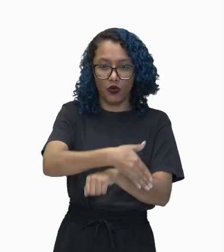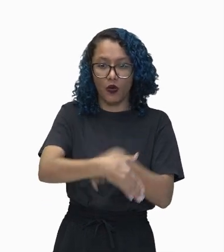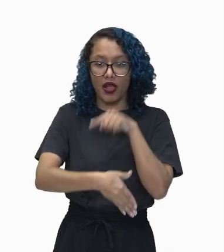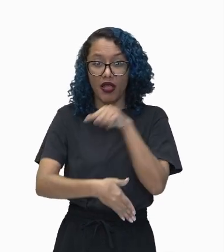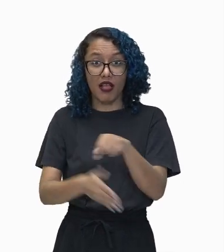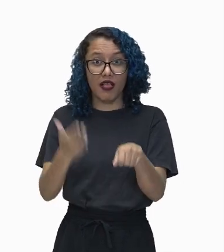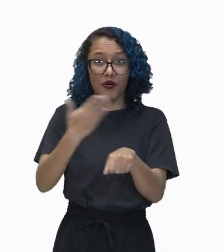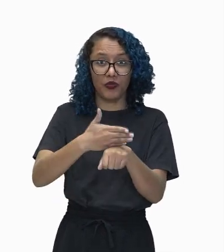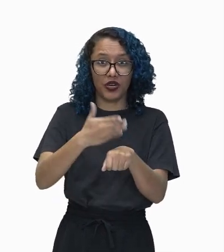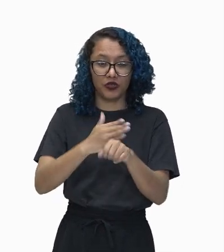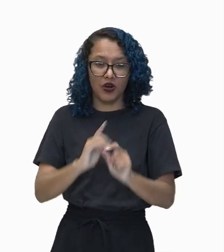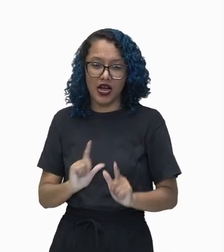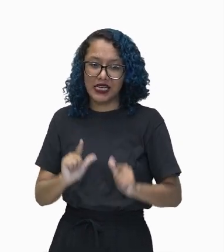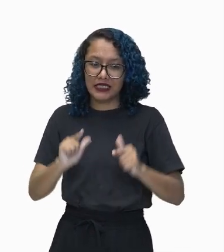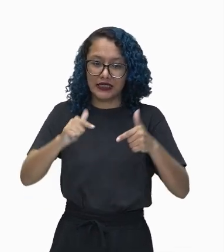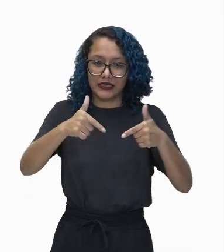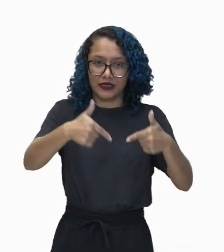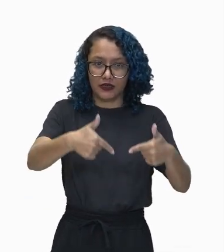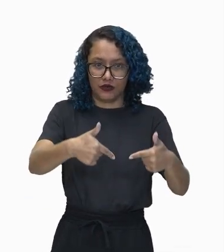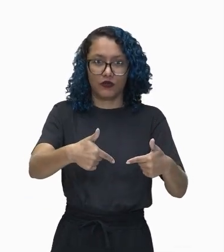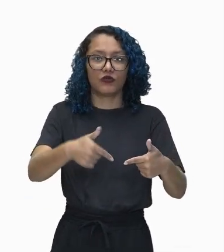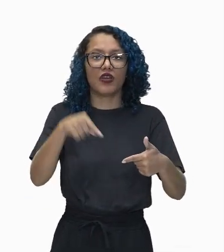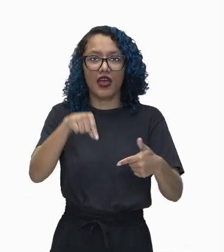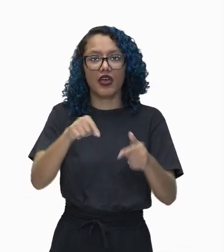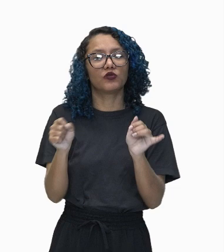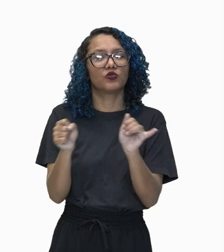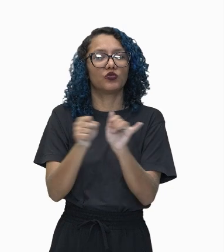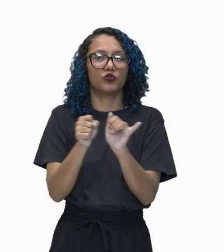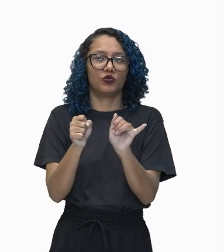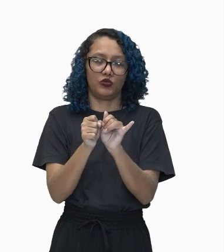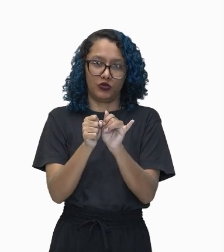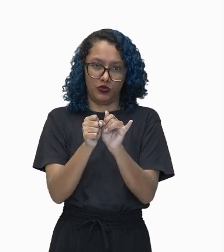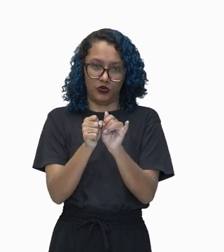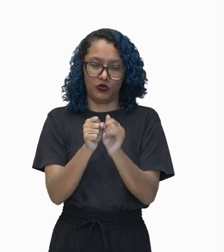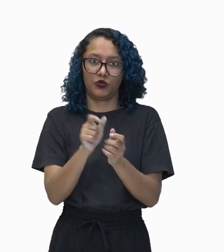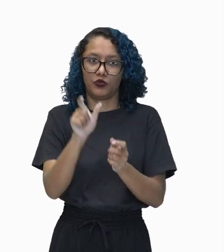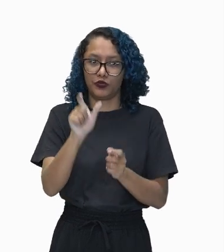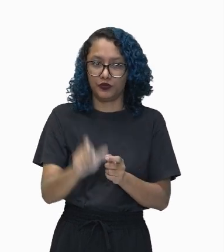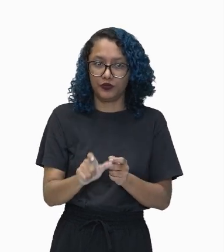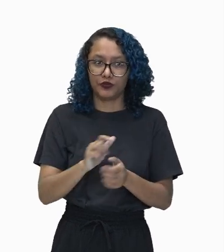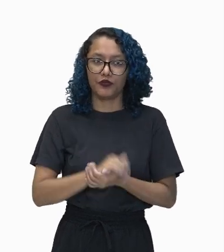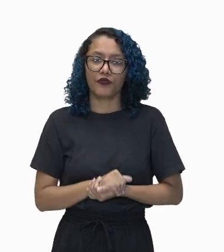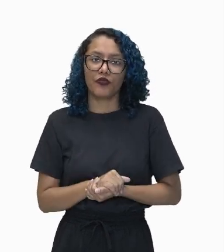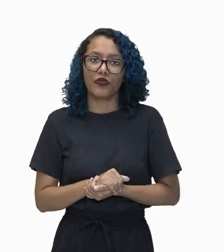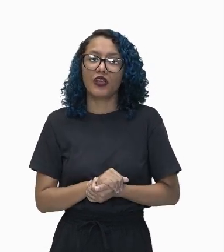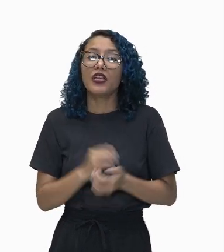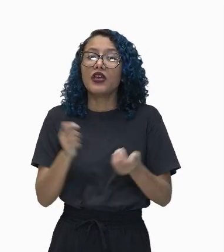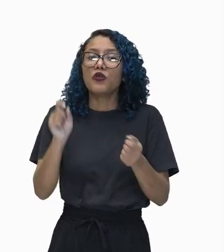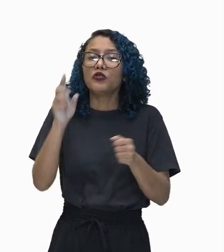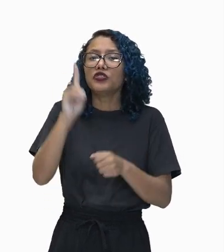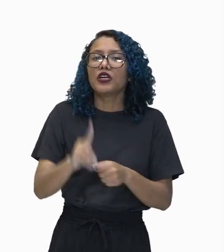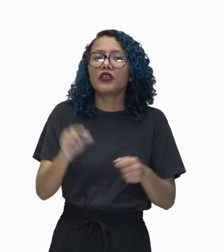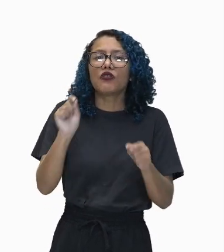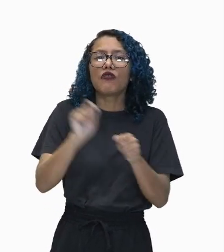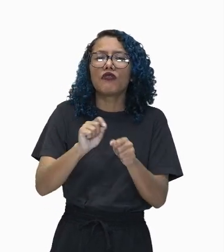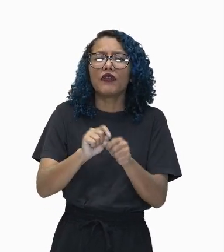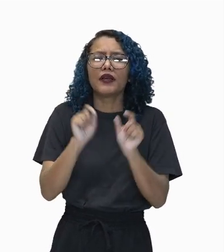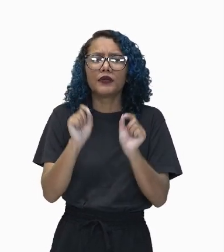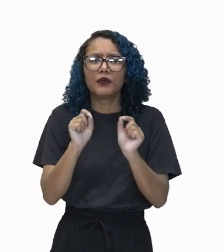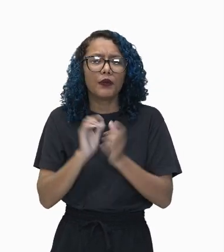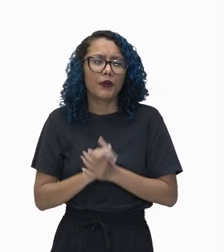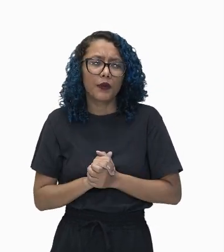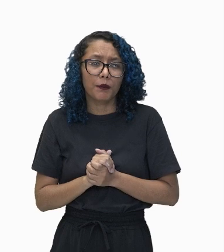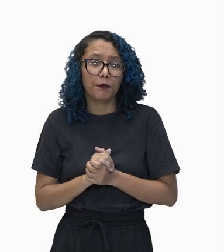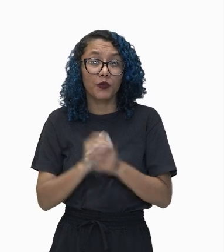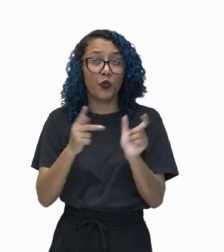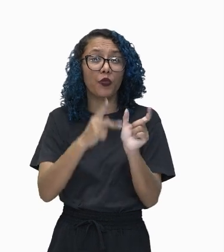ação. Ele é o sujeito da oração. O que se diz do diretor? O predicado? Se diz